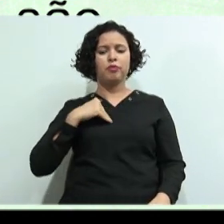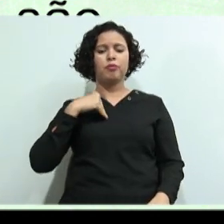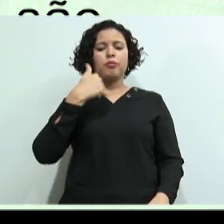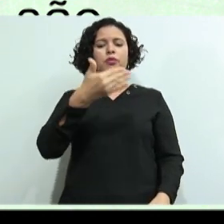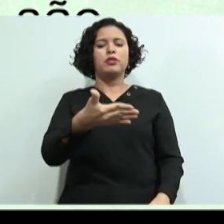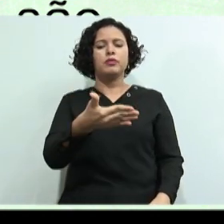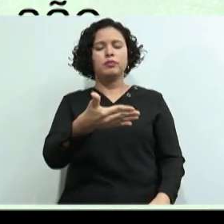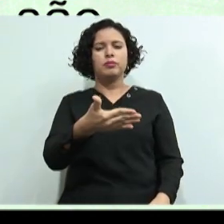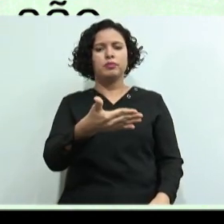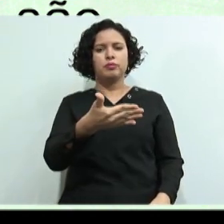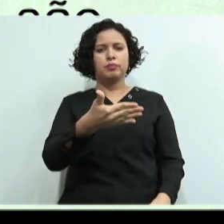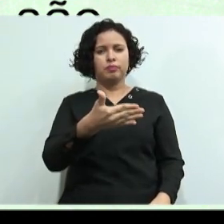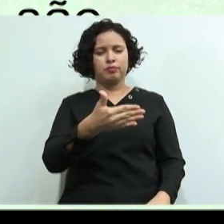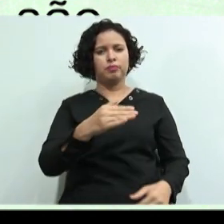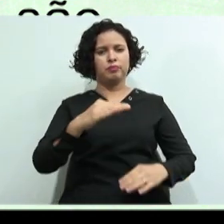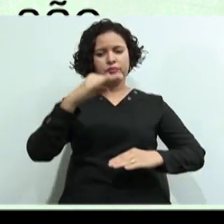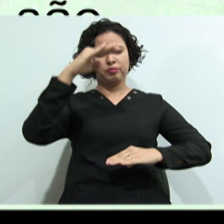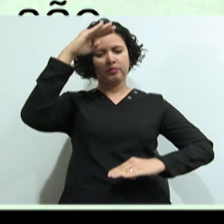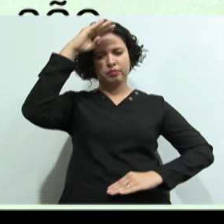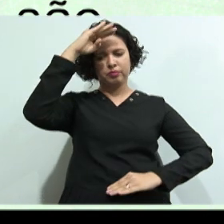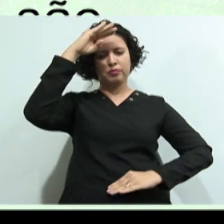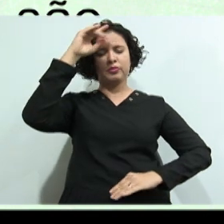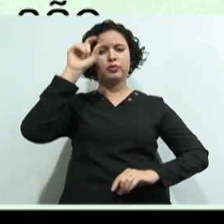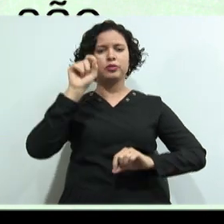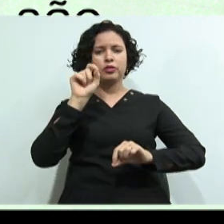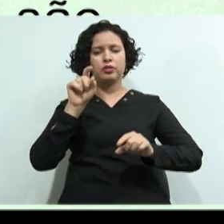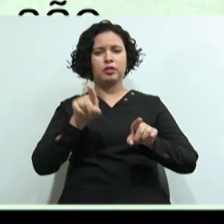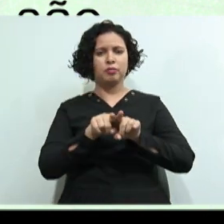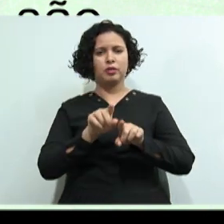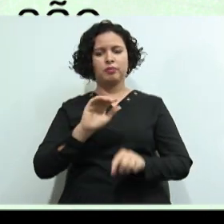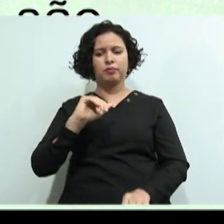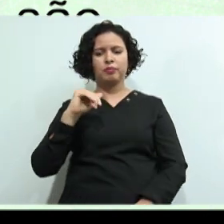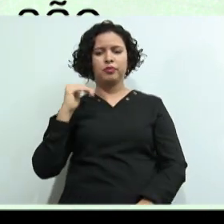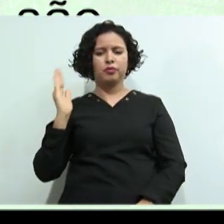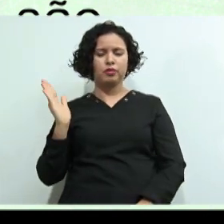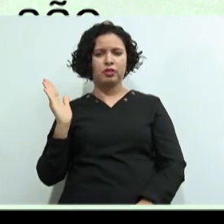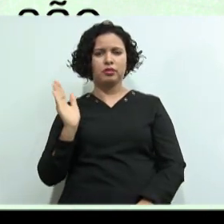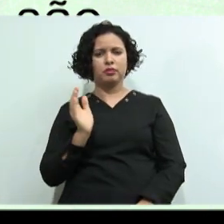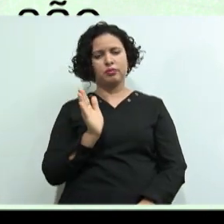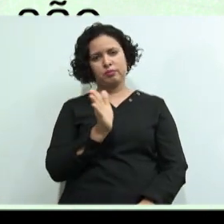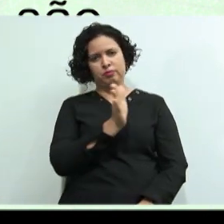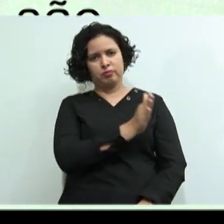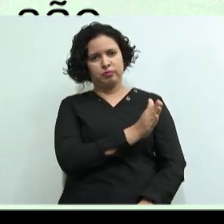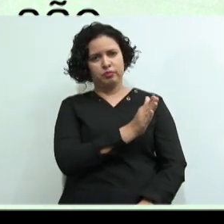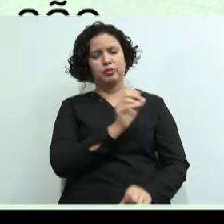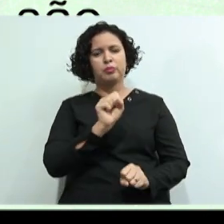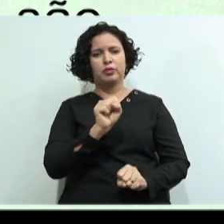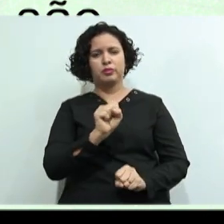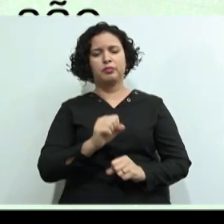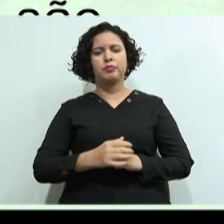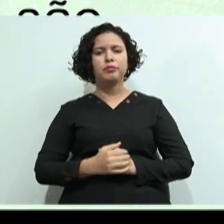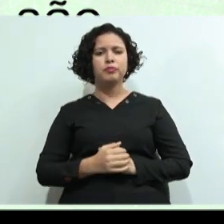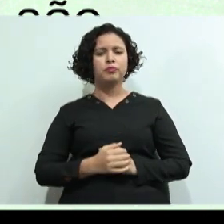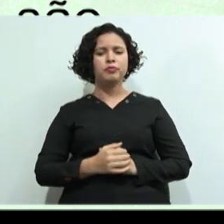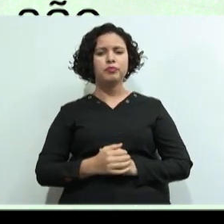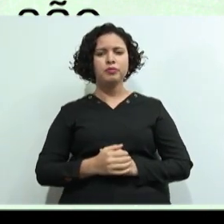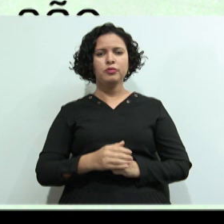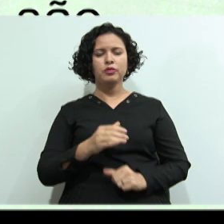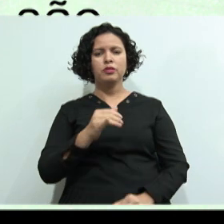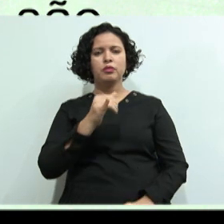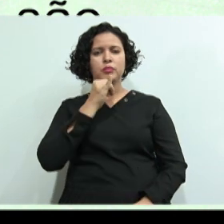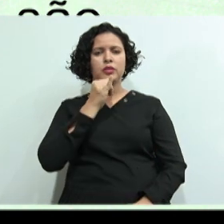vertical do meio do corpo até a cabeça e horizontal, à frente do emissor. Os sinais, por